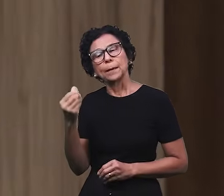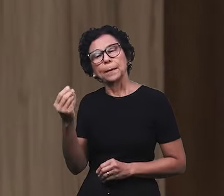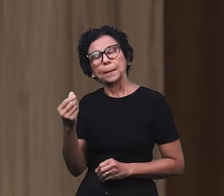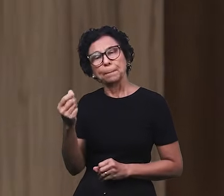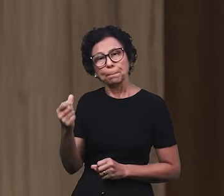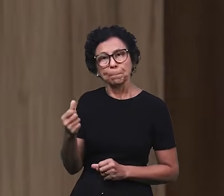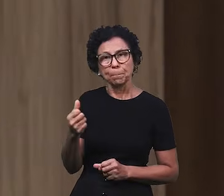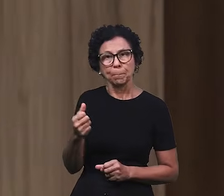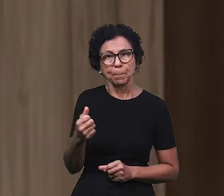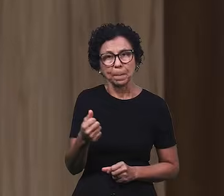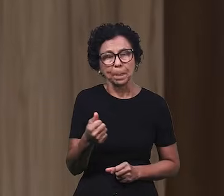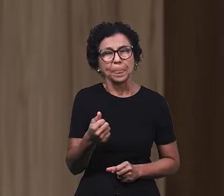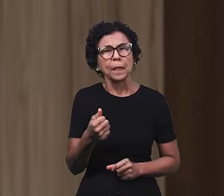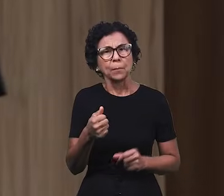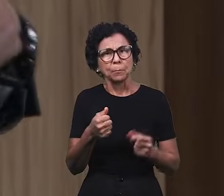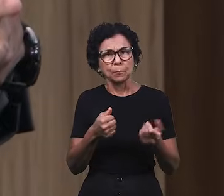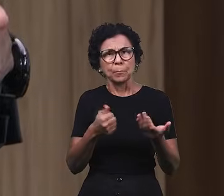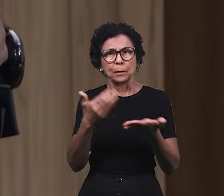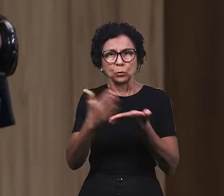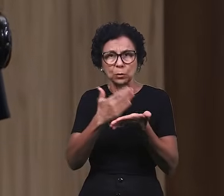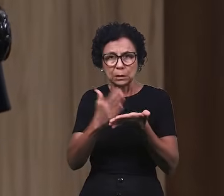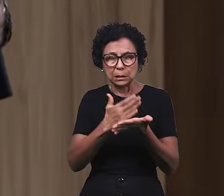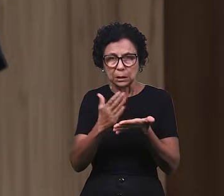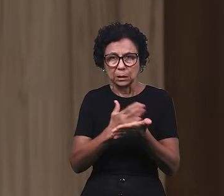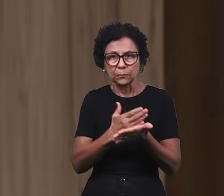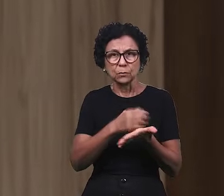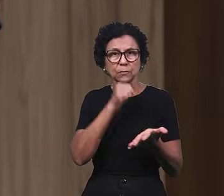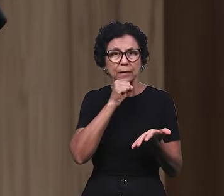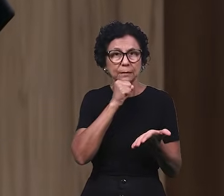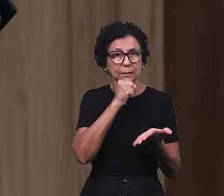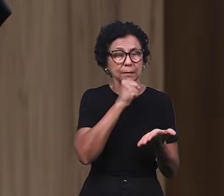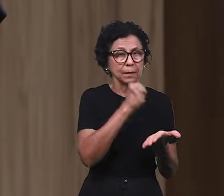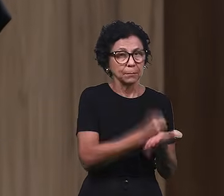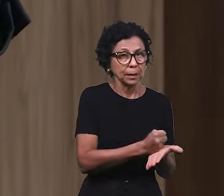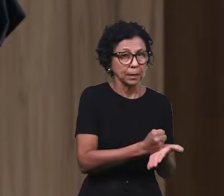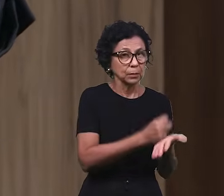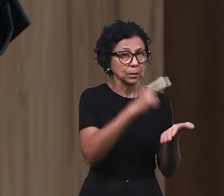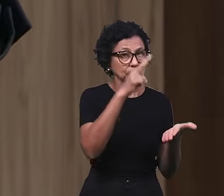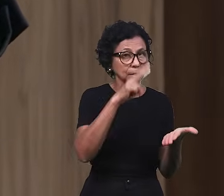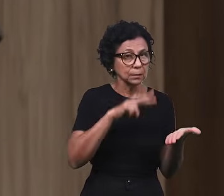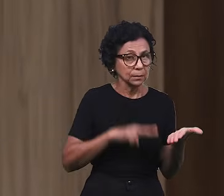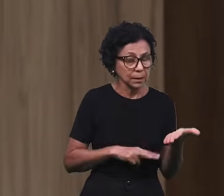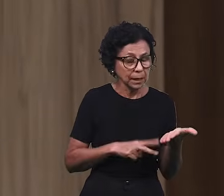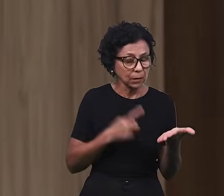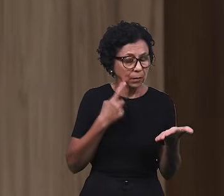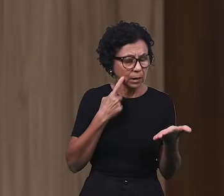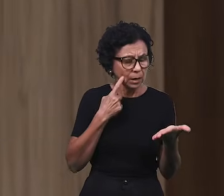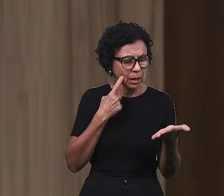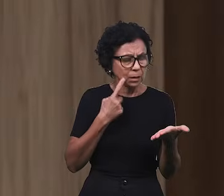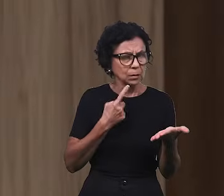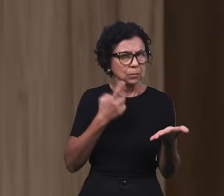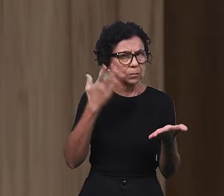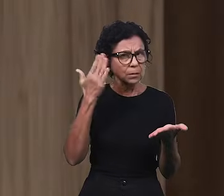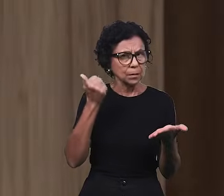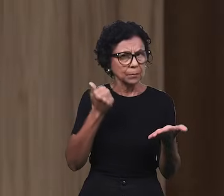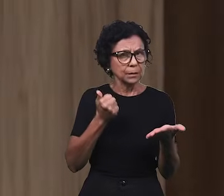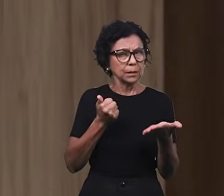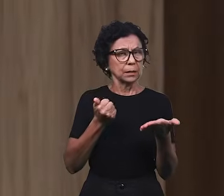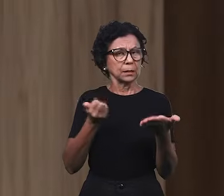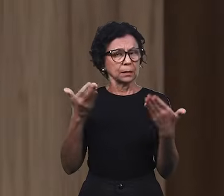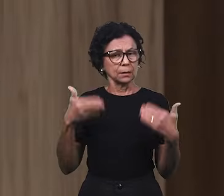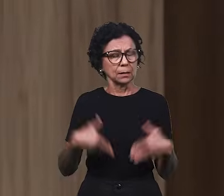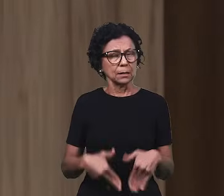através do Sinédrio, das Escrituras, que ele nasceria em Belém, e ele disse para